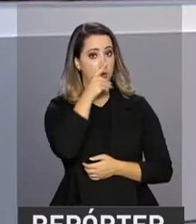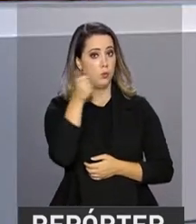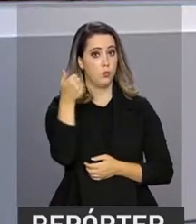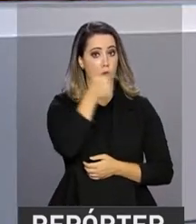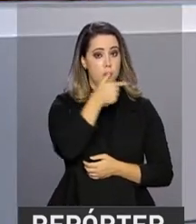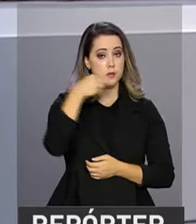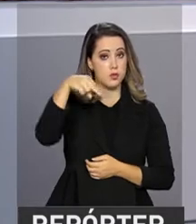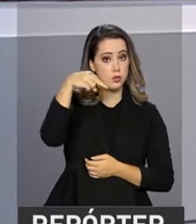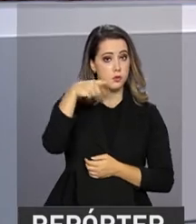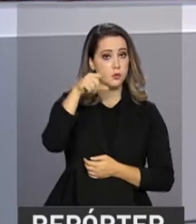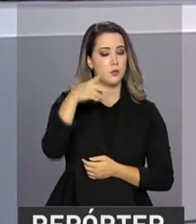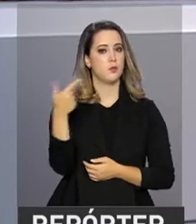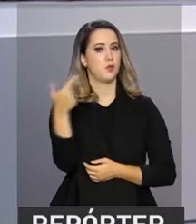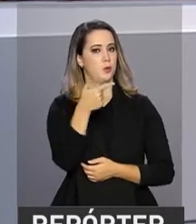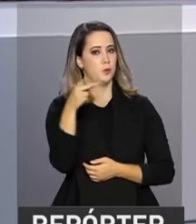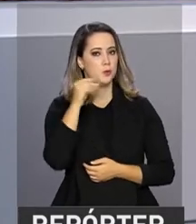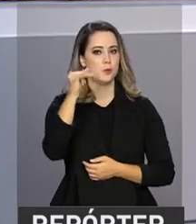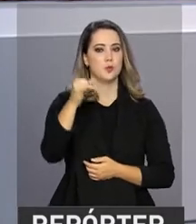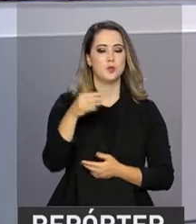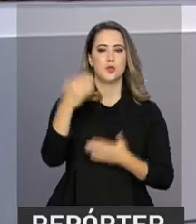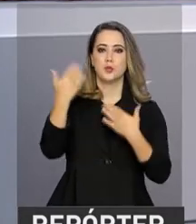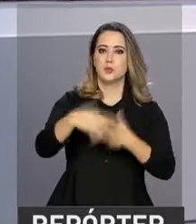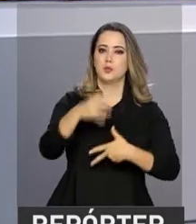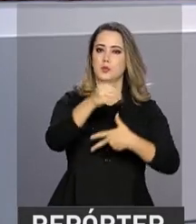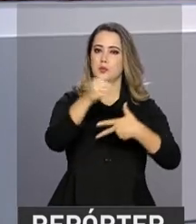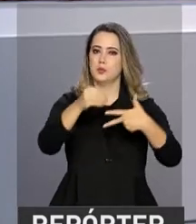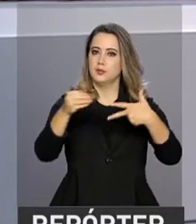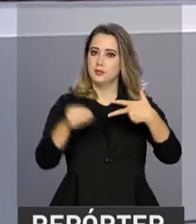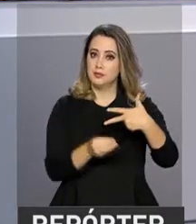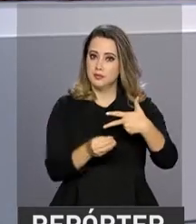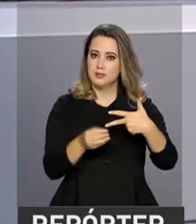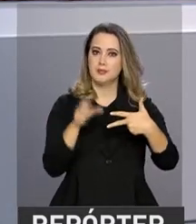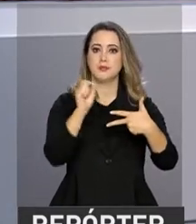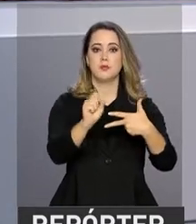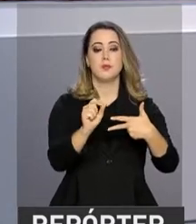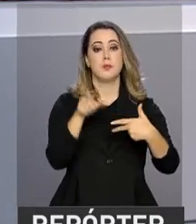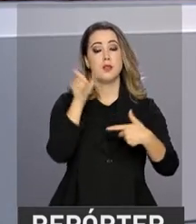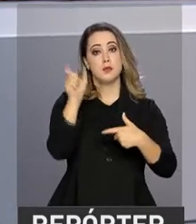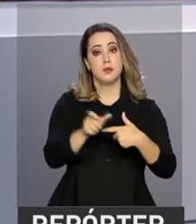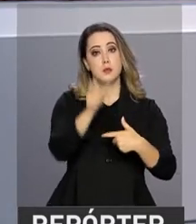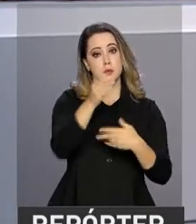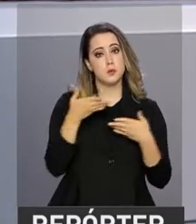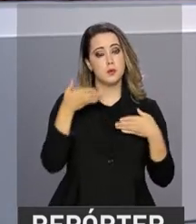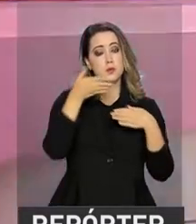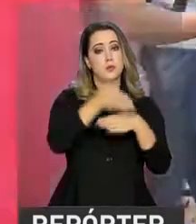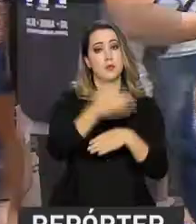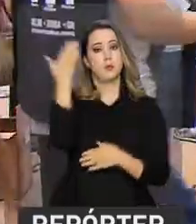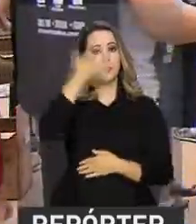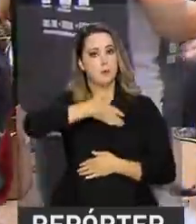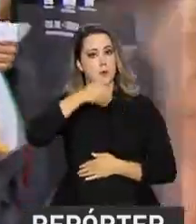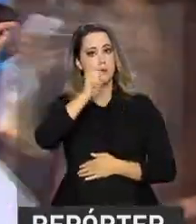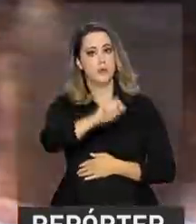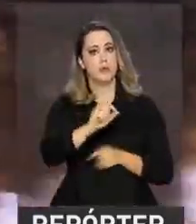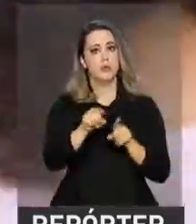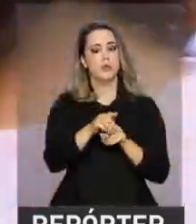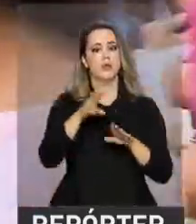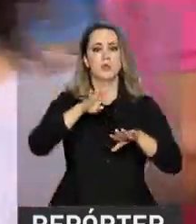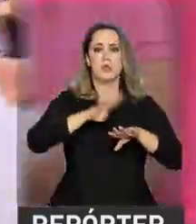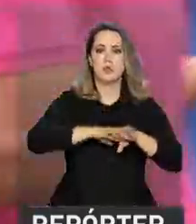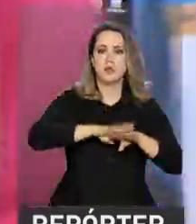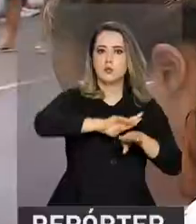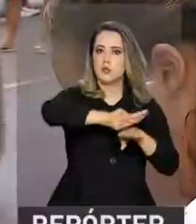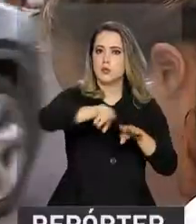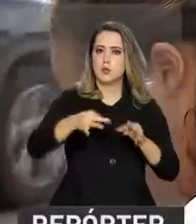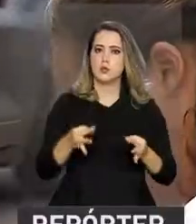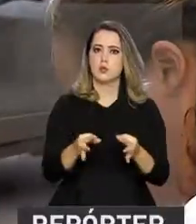12 de novembro será o segundo dia de provas do exame nacional do ensino médio enem os participantes deverão fazer as provas de matemática e suas